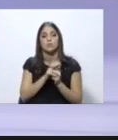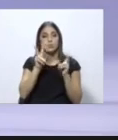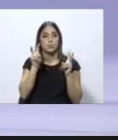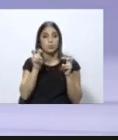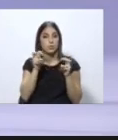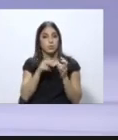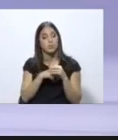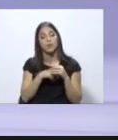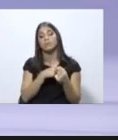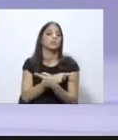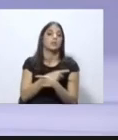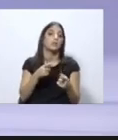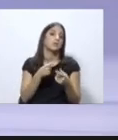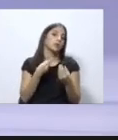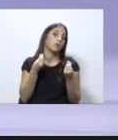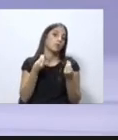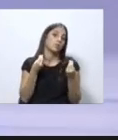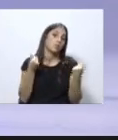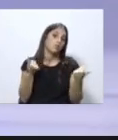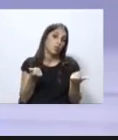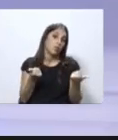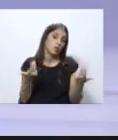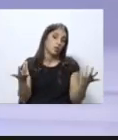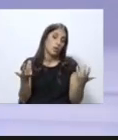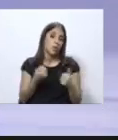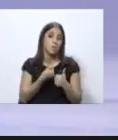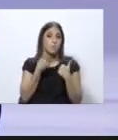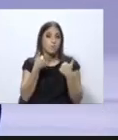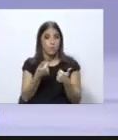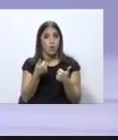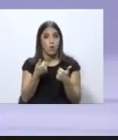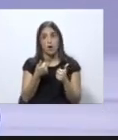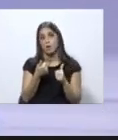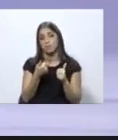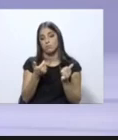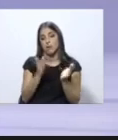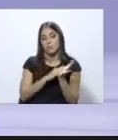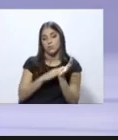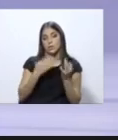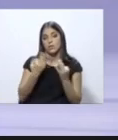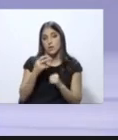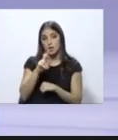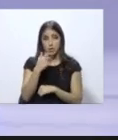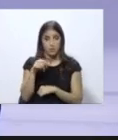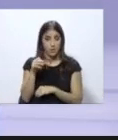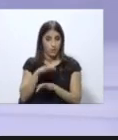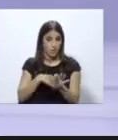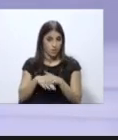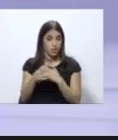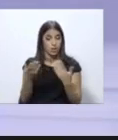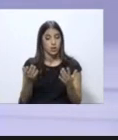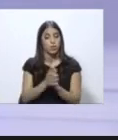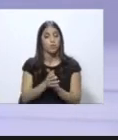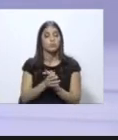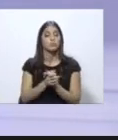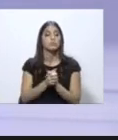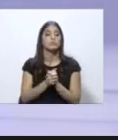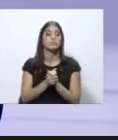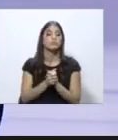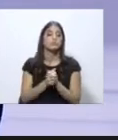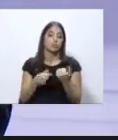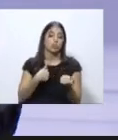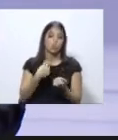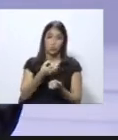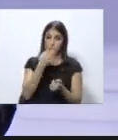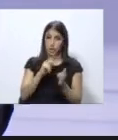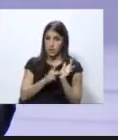bons e, portanto, é uma boa aposta que a RTP faz. E o serviço que depois sai é um serviço de qualidade. Eu estou a falar da parte técnica